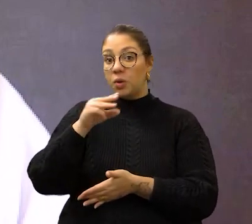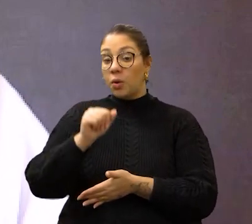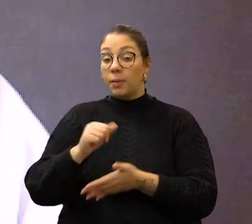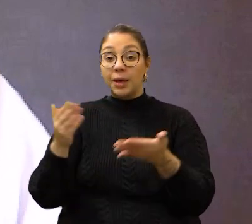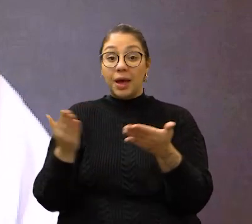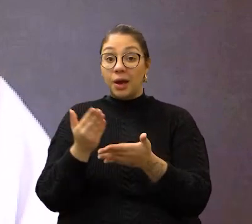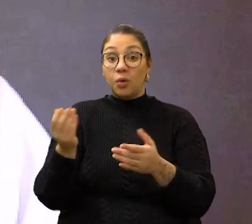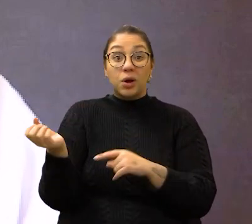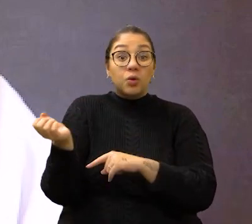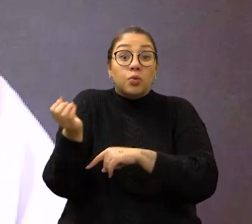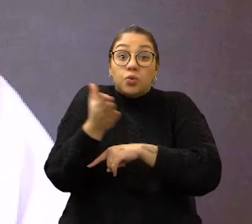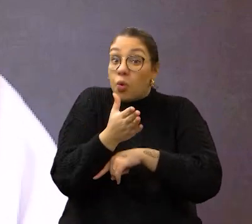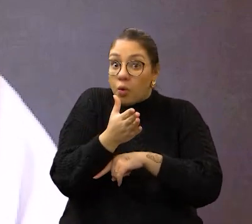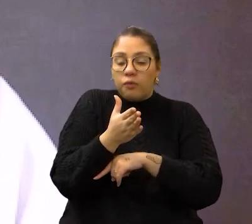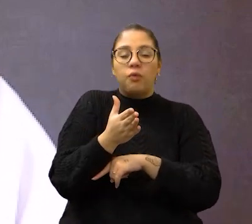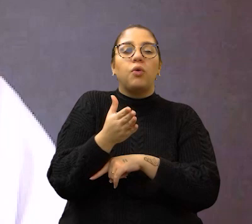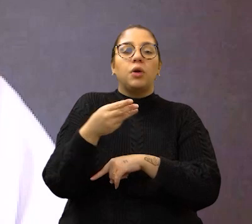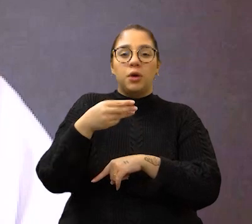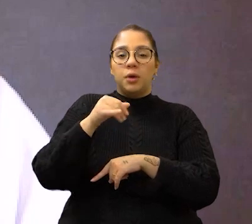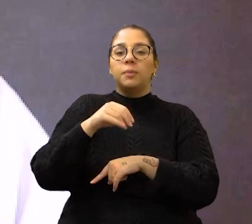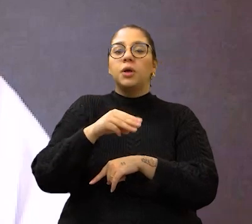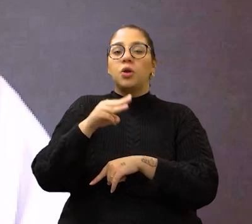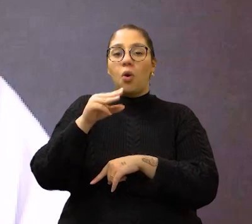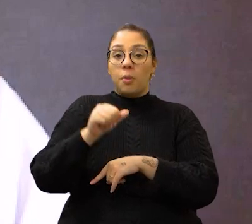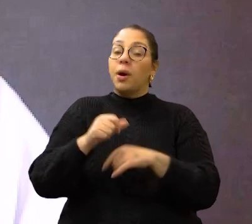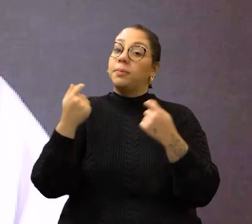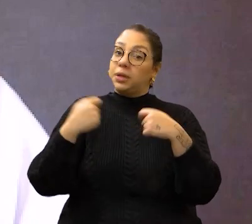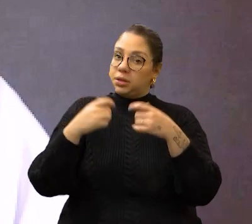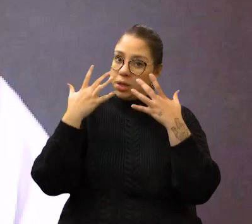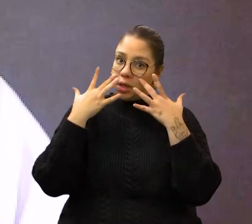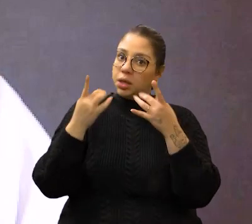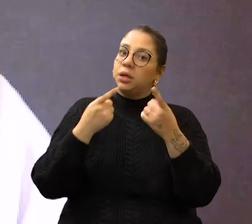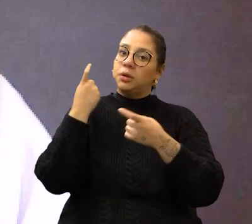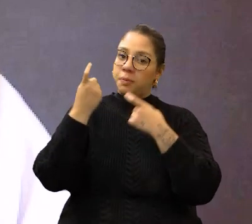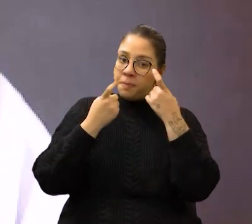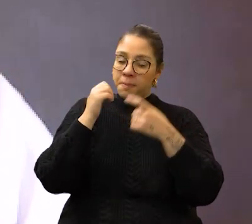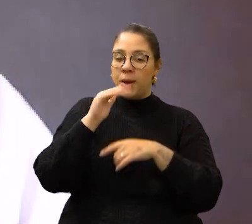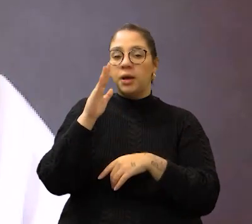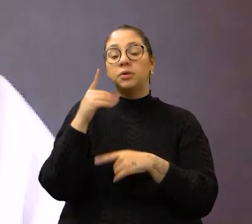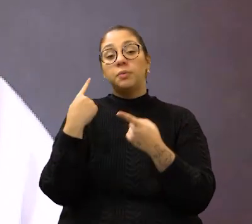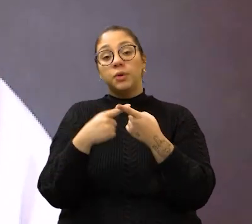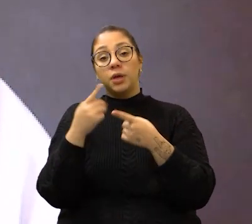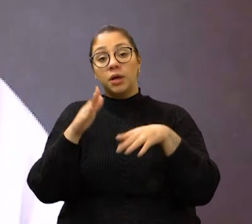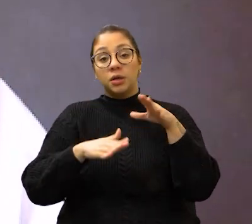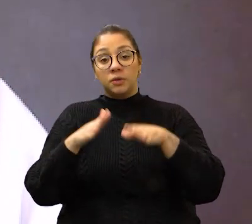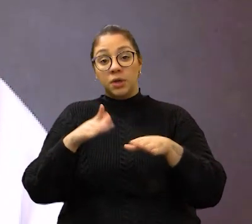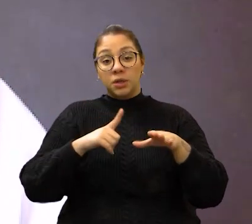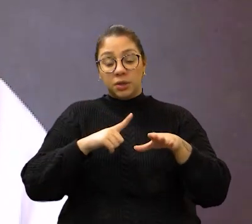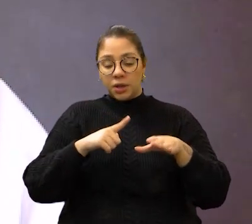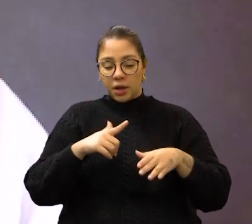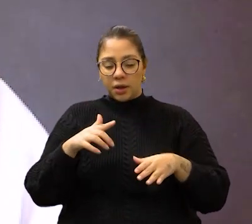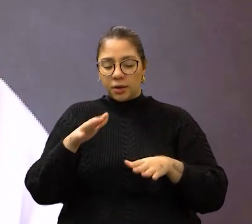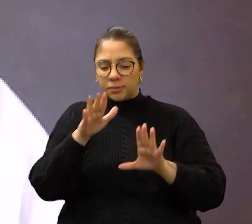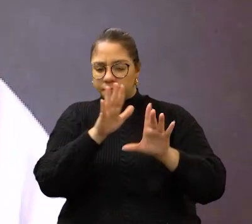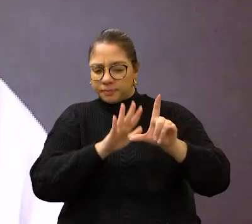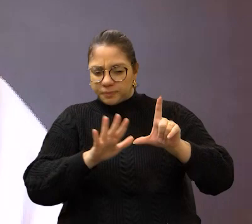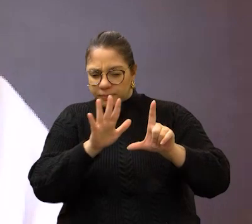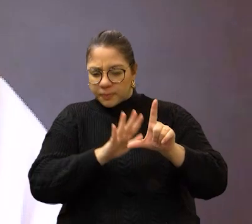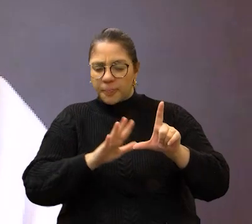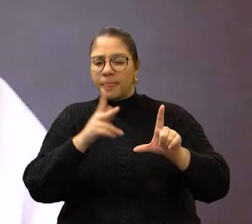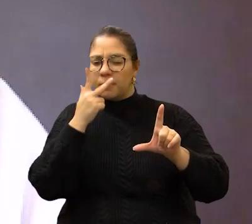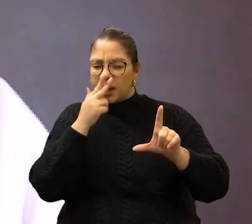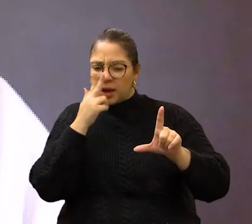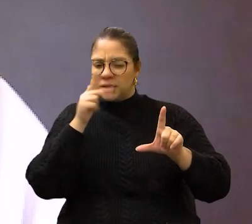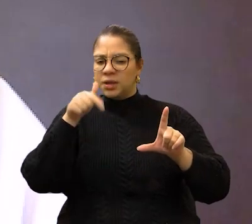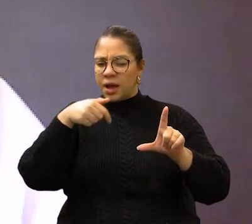ter um novo mioma, essa a gente tem que realmente ficar um pouco mais preocupado. Que talvez essa imagem que parece ser um mioma, às